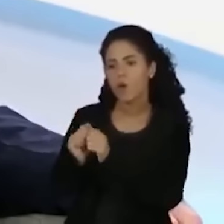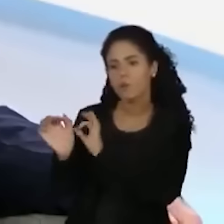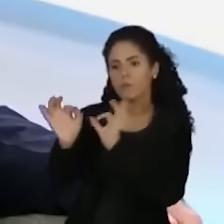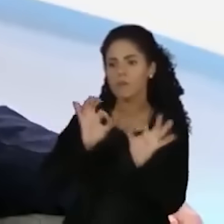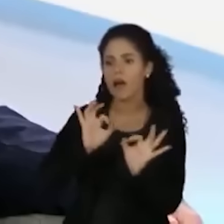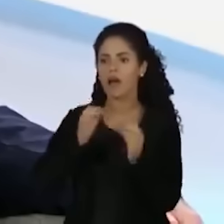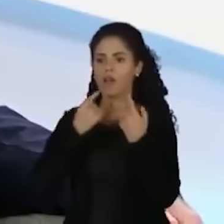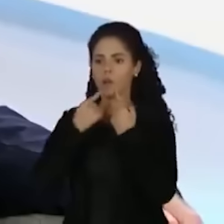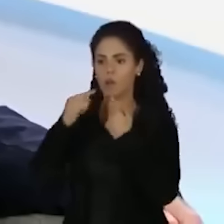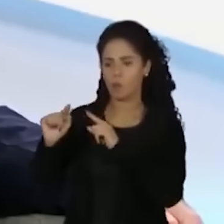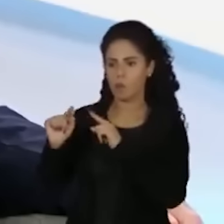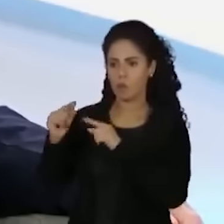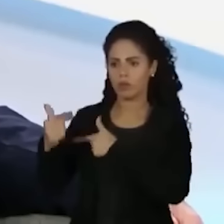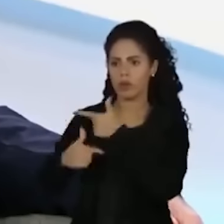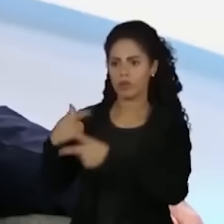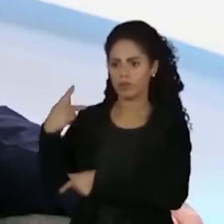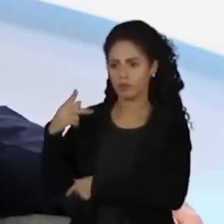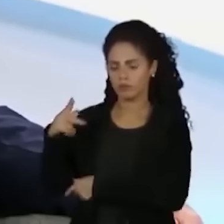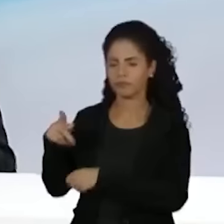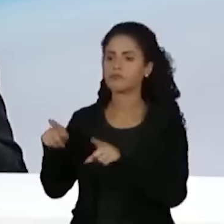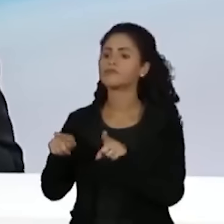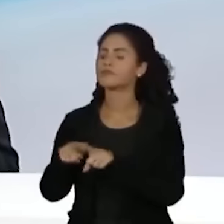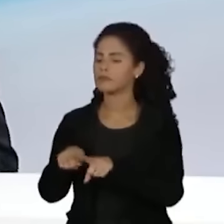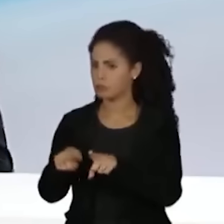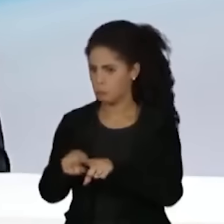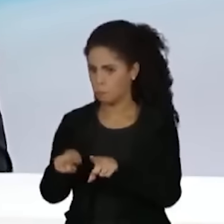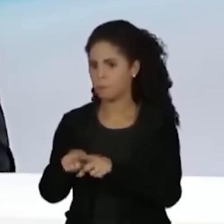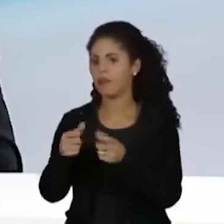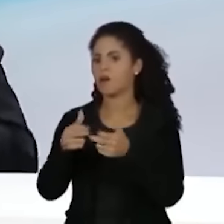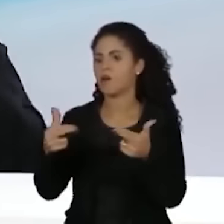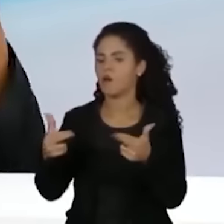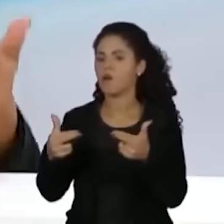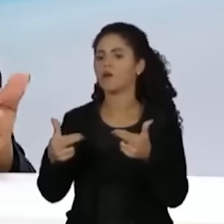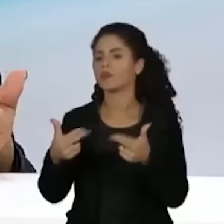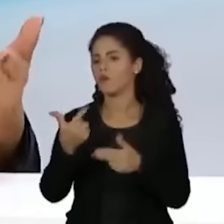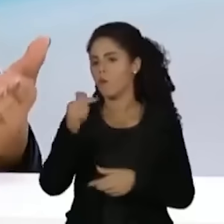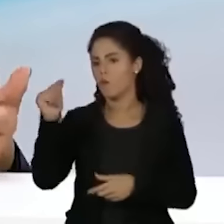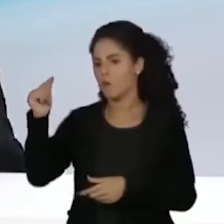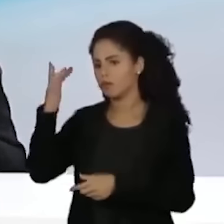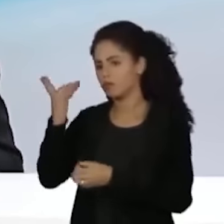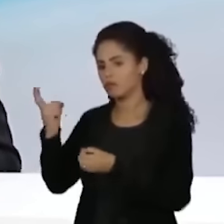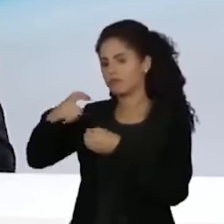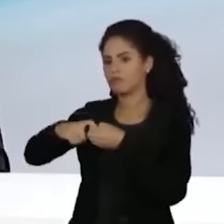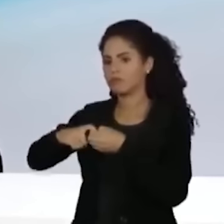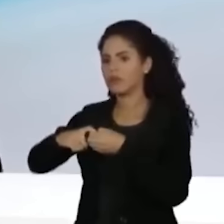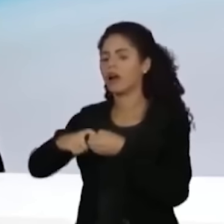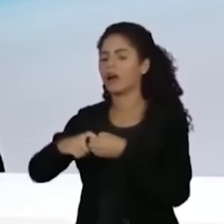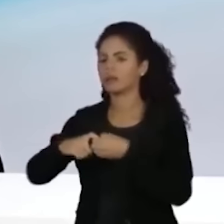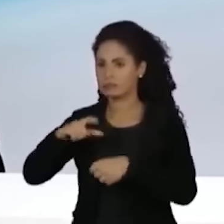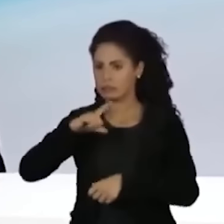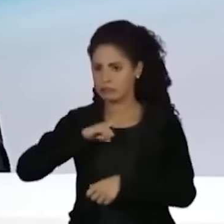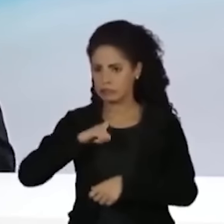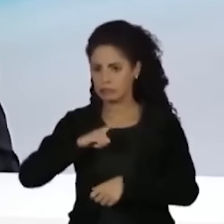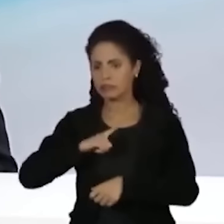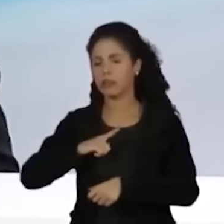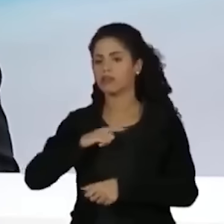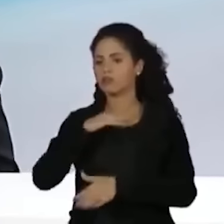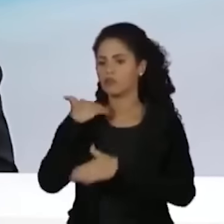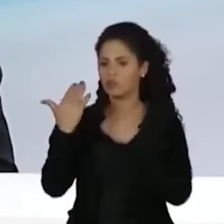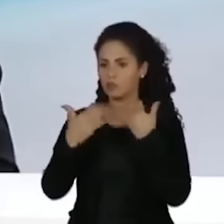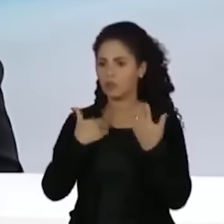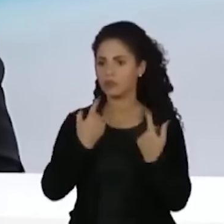é crítica ao trabalho dele, colocou ali como sócios sauditas, que a gente sabe do histórico de perseguição, inclusive de morte também,